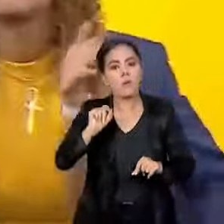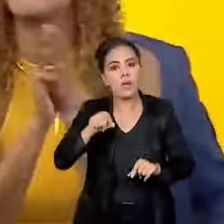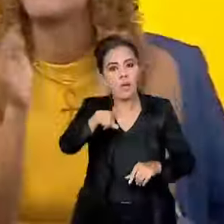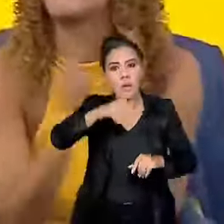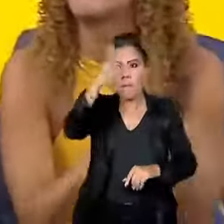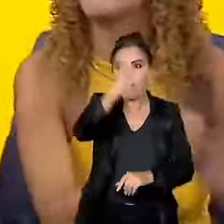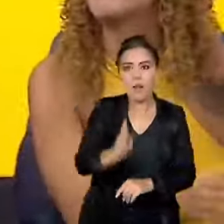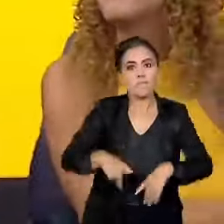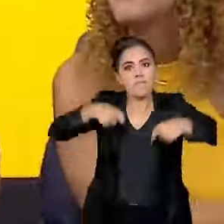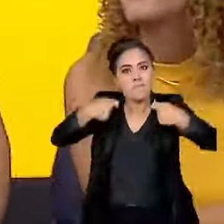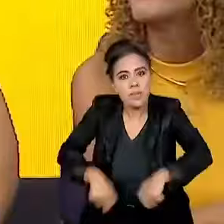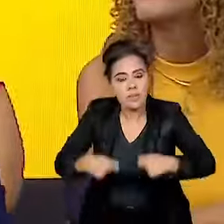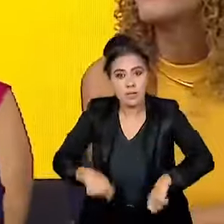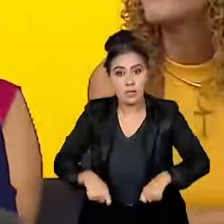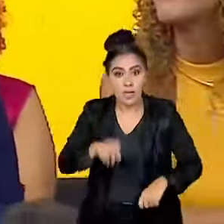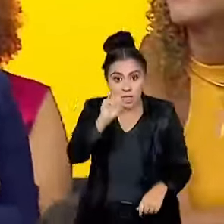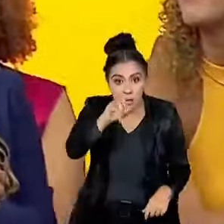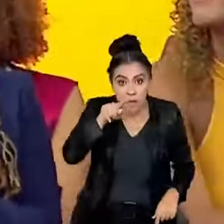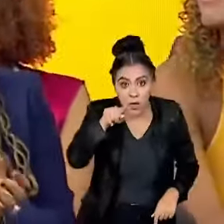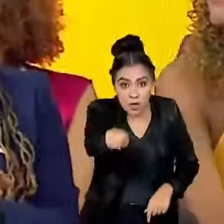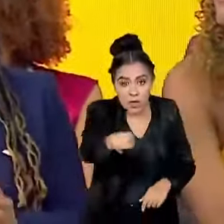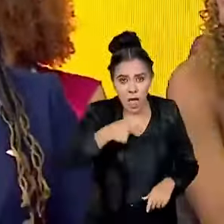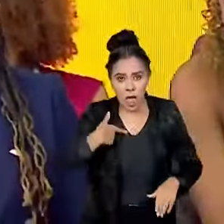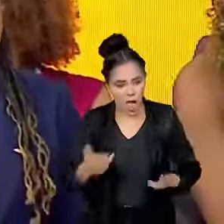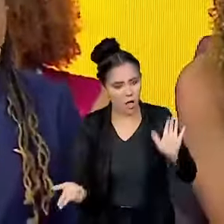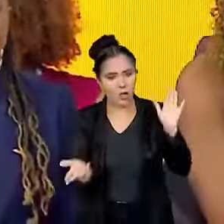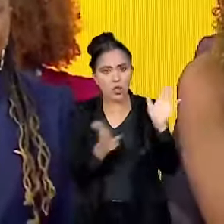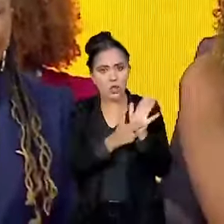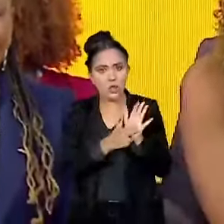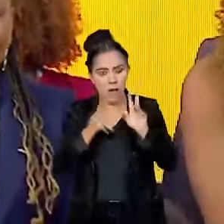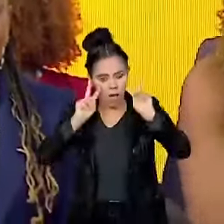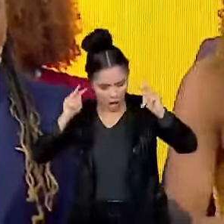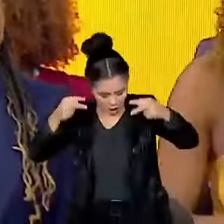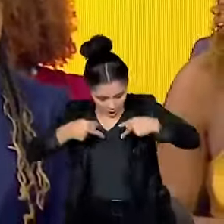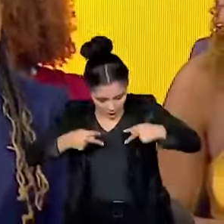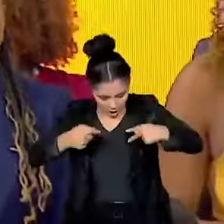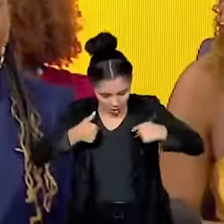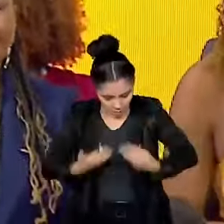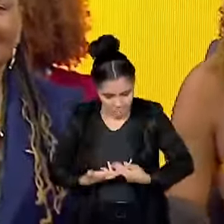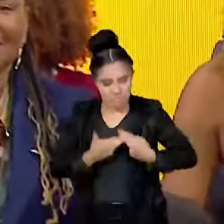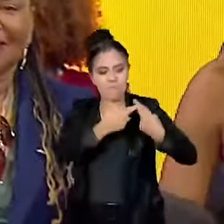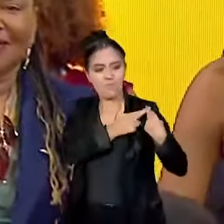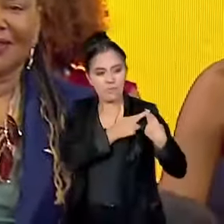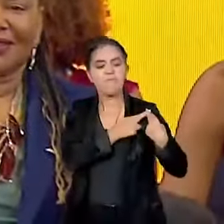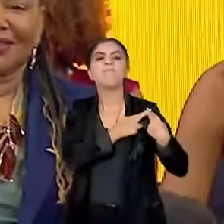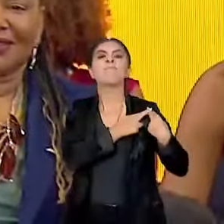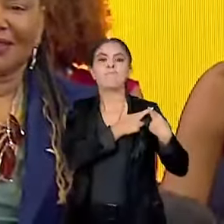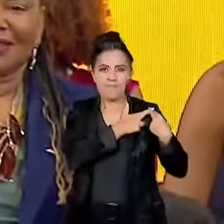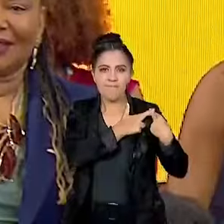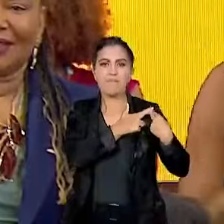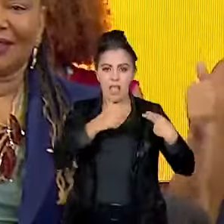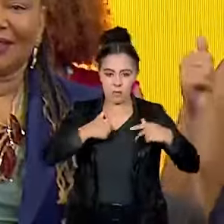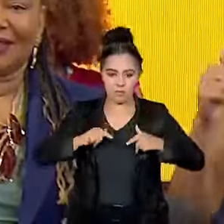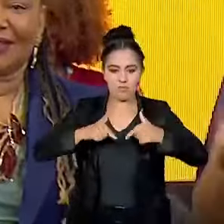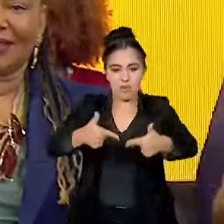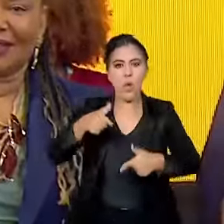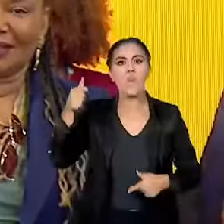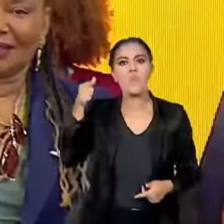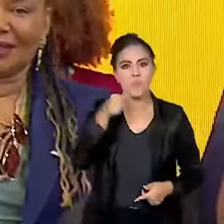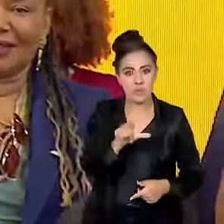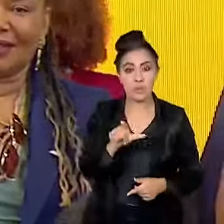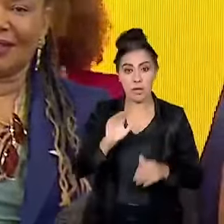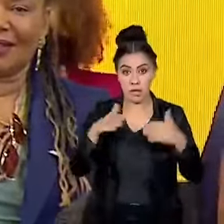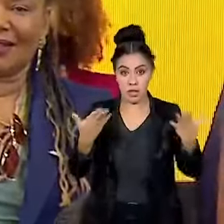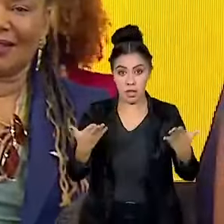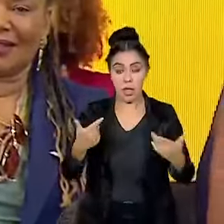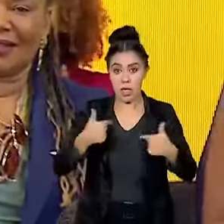que o Brasil tenha. Se você assumir a sua tarefa, você percebe que você pode chegar lá.